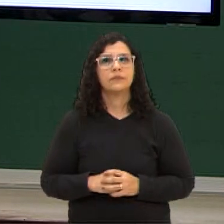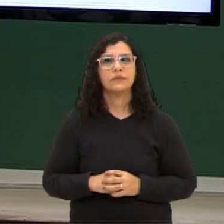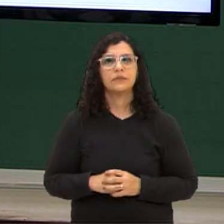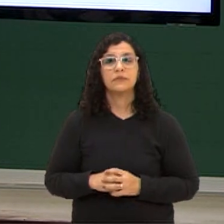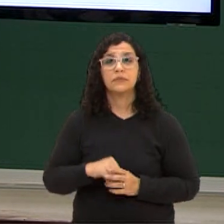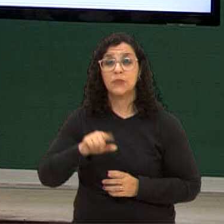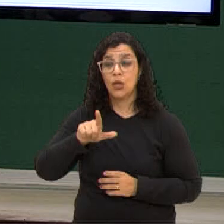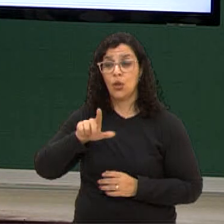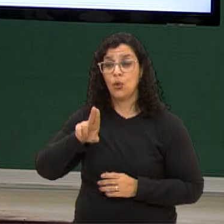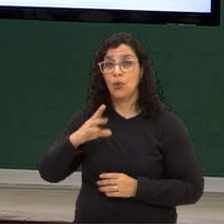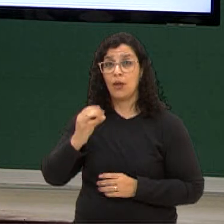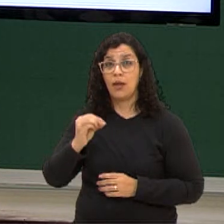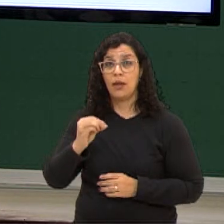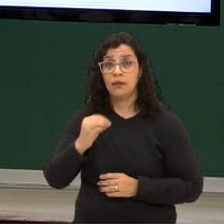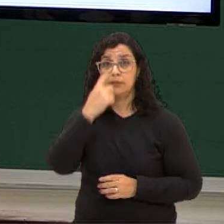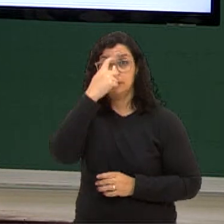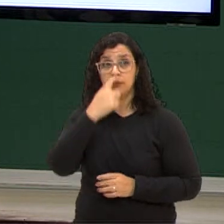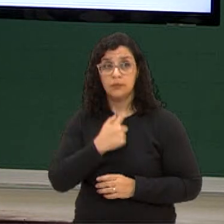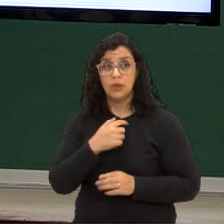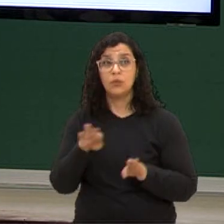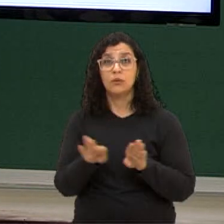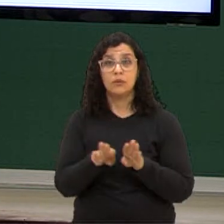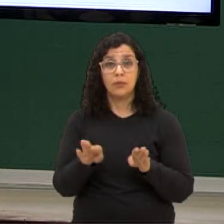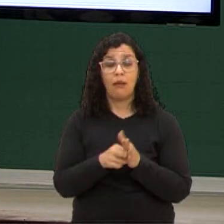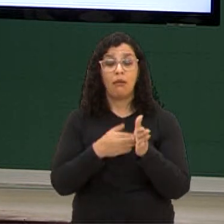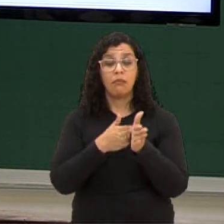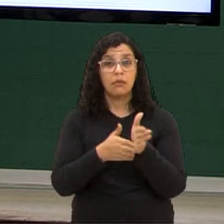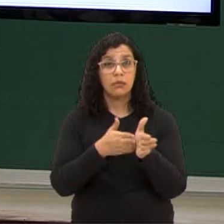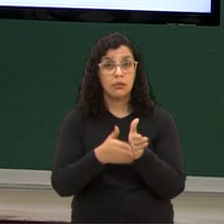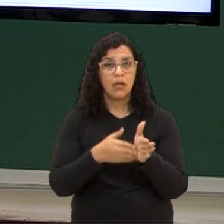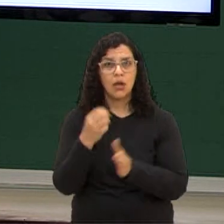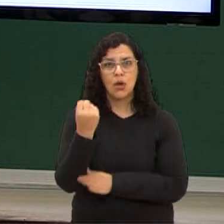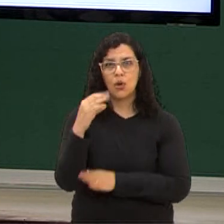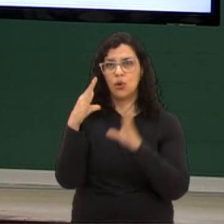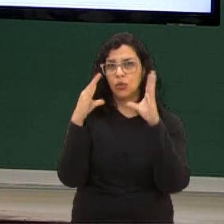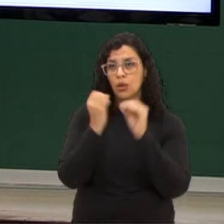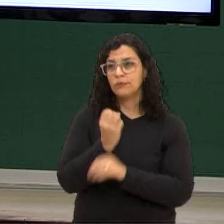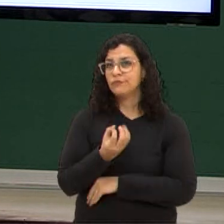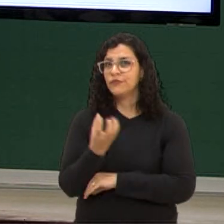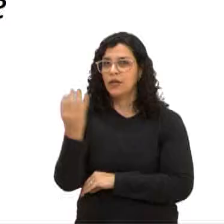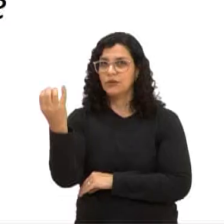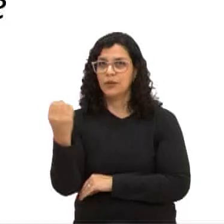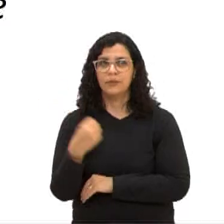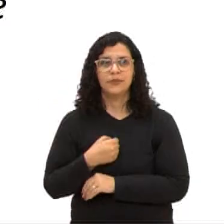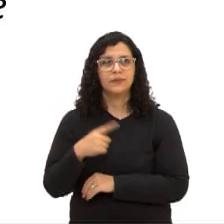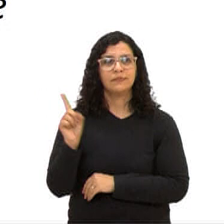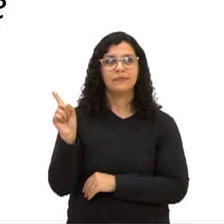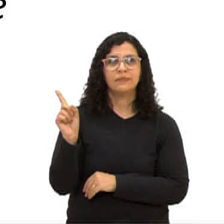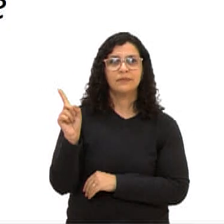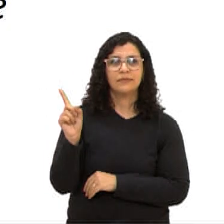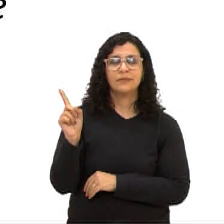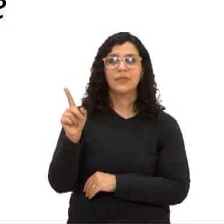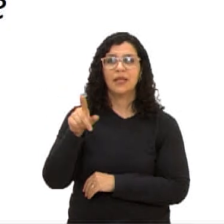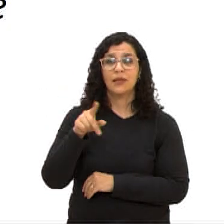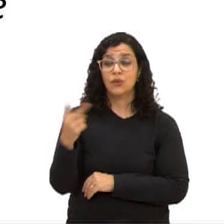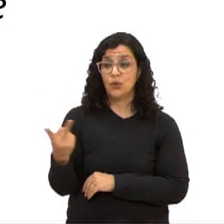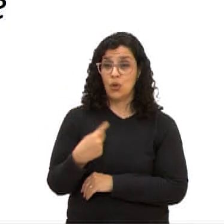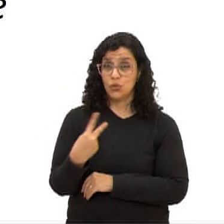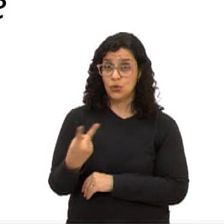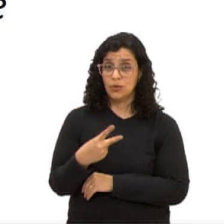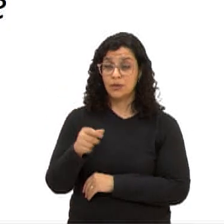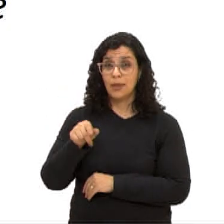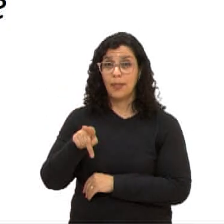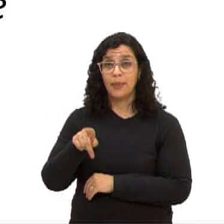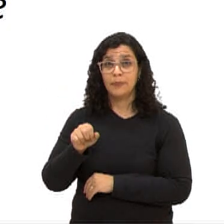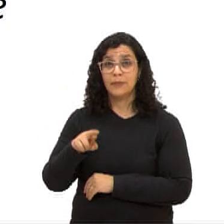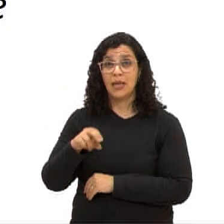eu partimos en el tren de las 8 de la noche. Então, o verbo partir, Luca e eu, é nosotros,